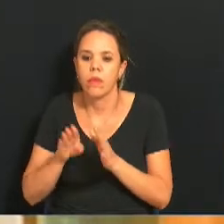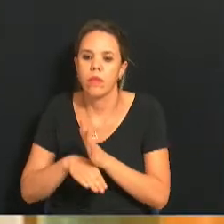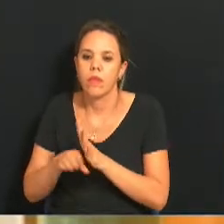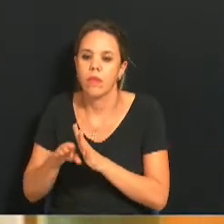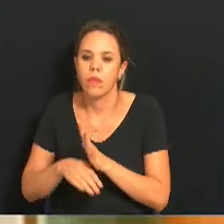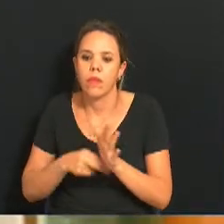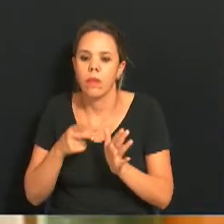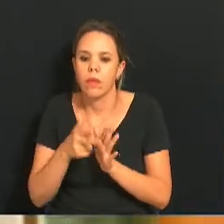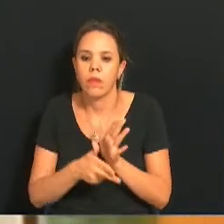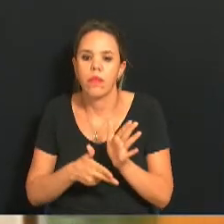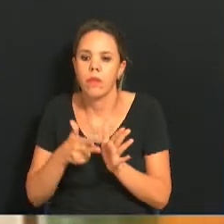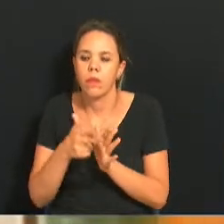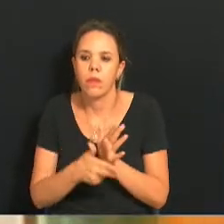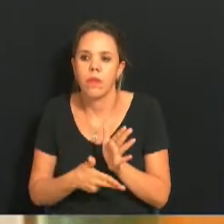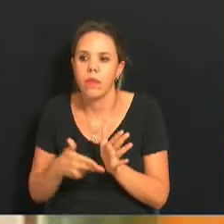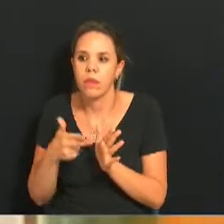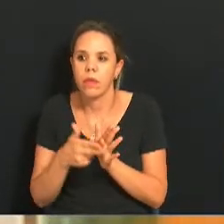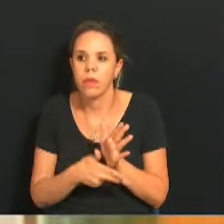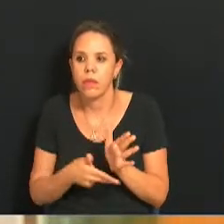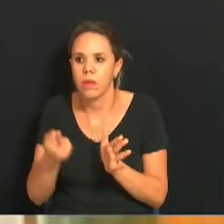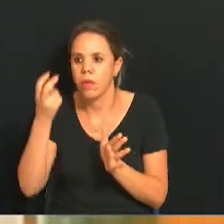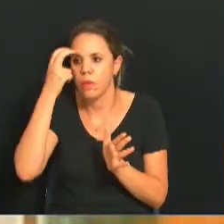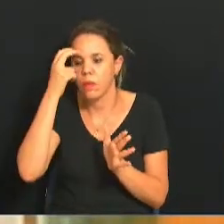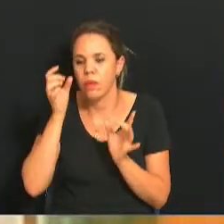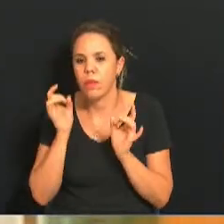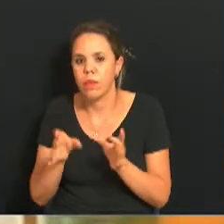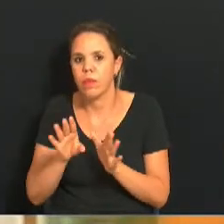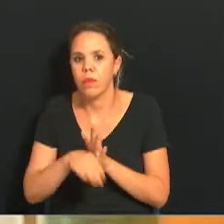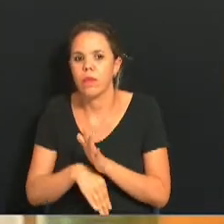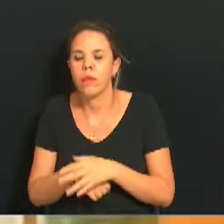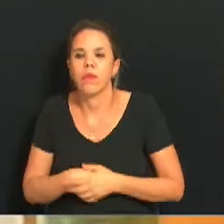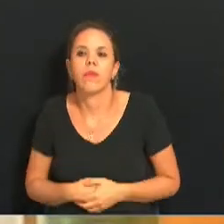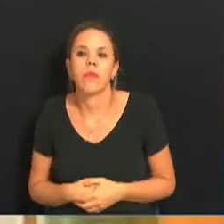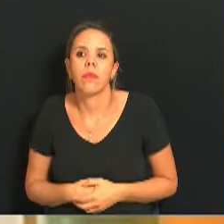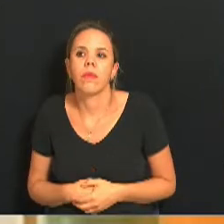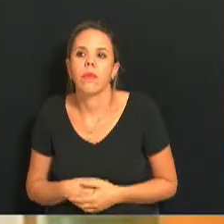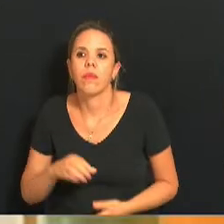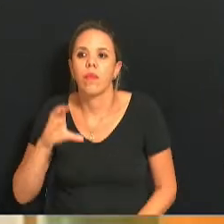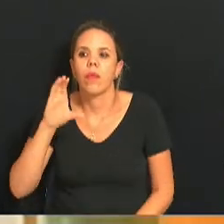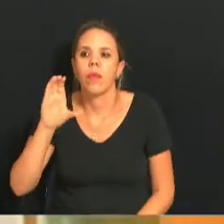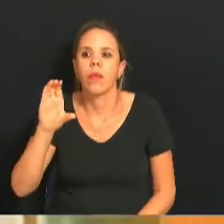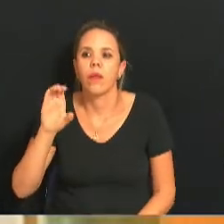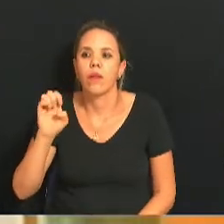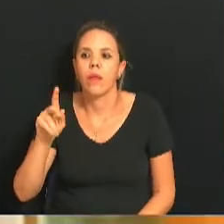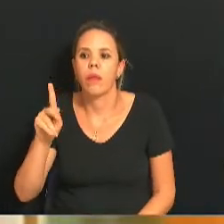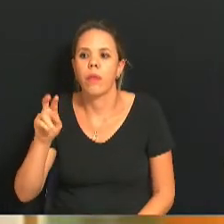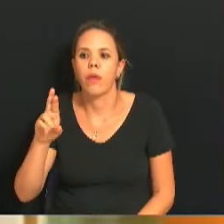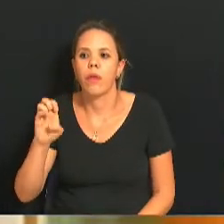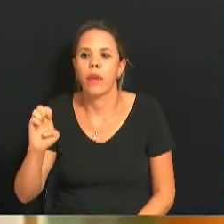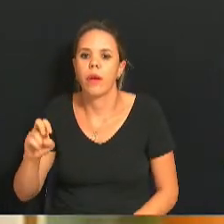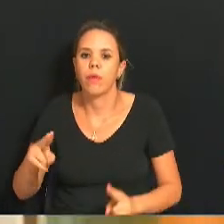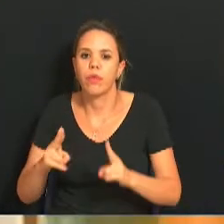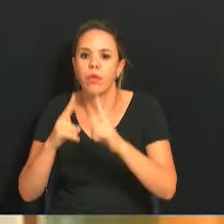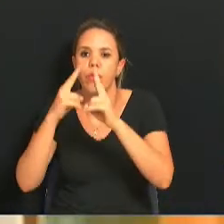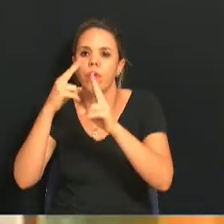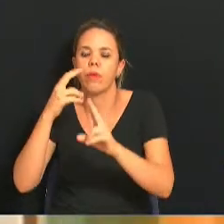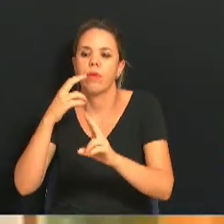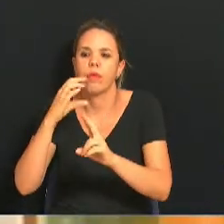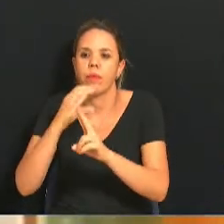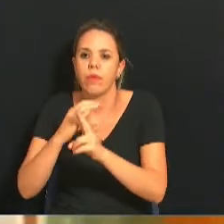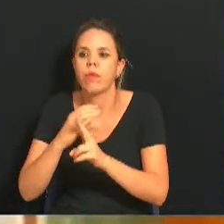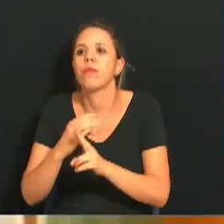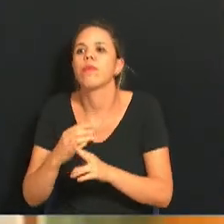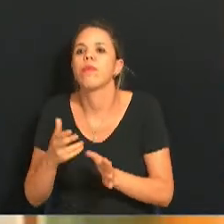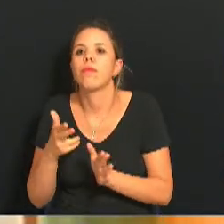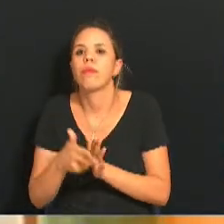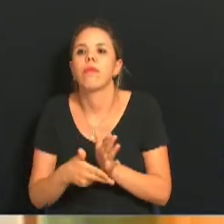estação cultura é sabendo você brocante também EA linha férrea também não entraria